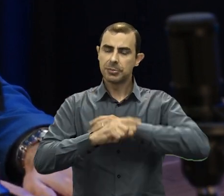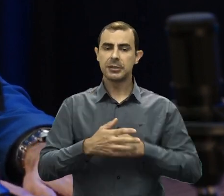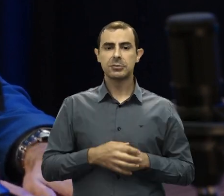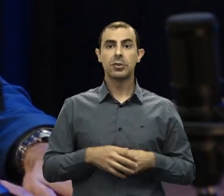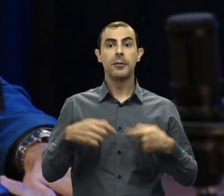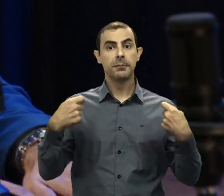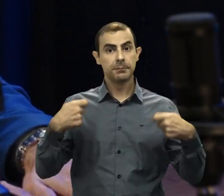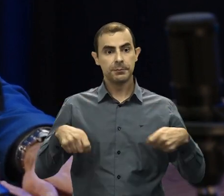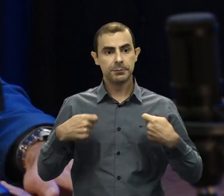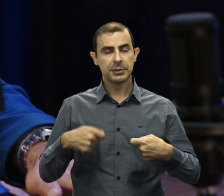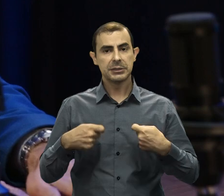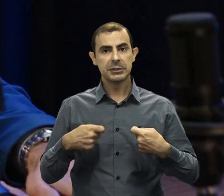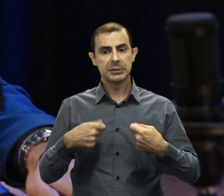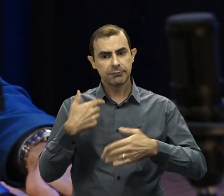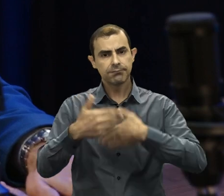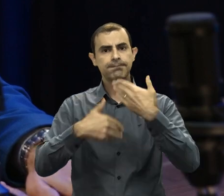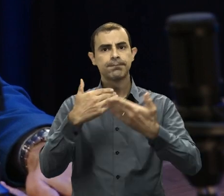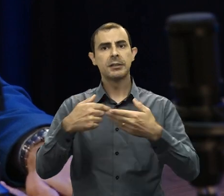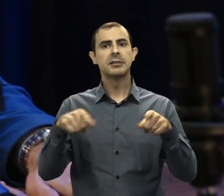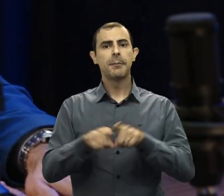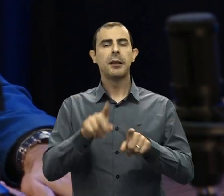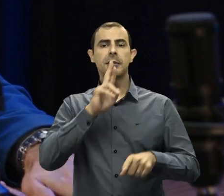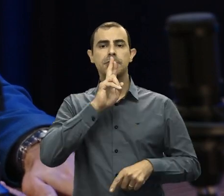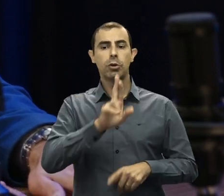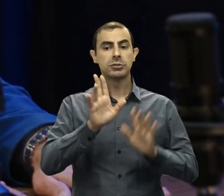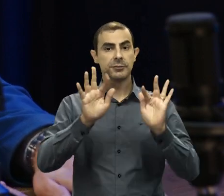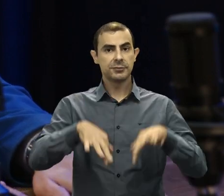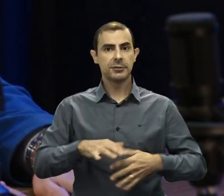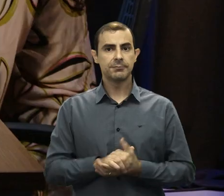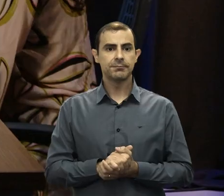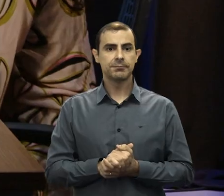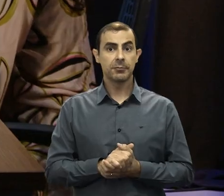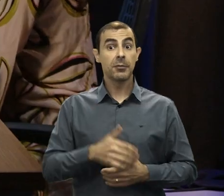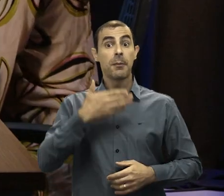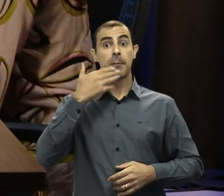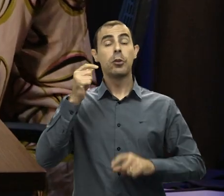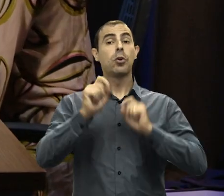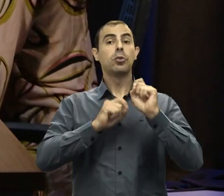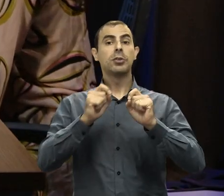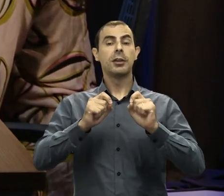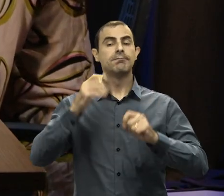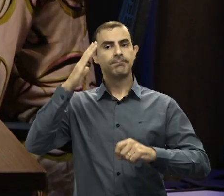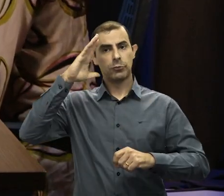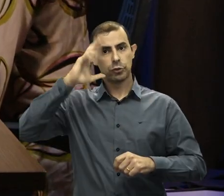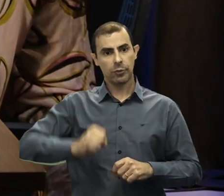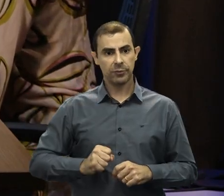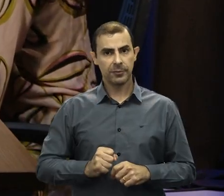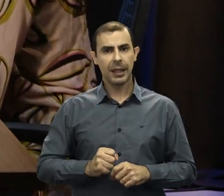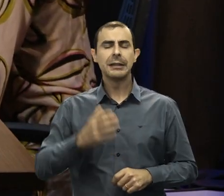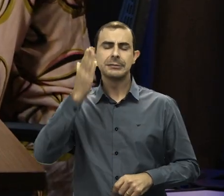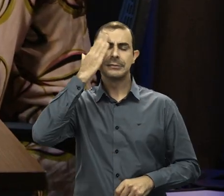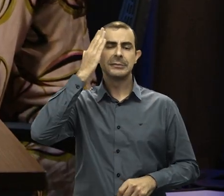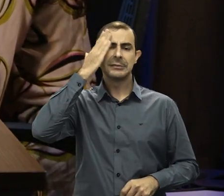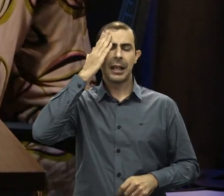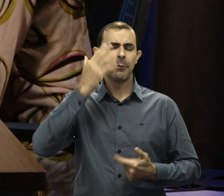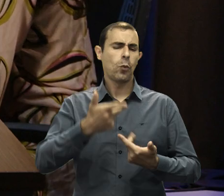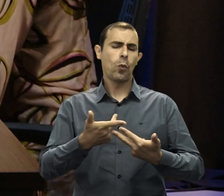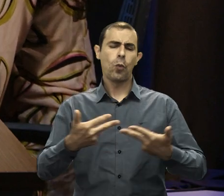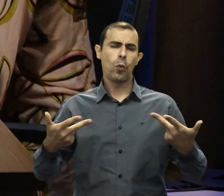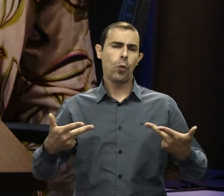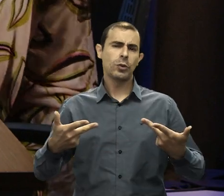ter um encaminhamento e tem que ter a resposta final. De preferência, a gente conseguir resolver. Mas a gente sabe que muita coisa